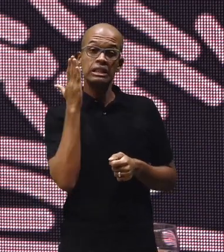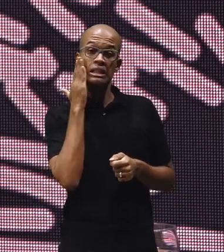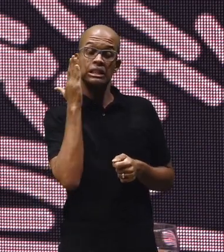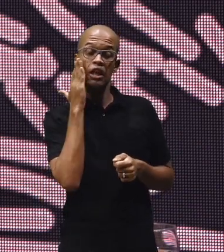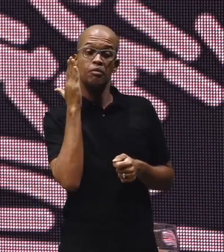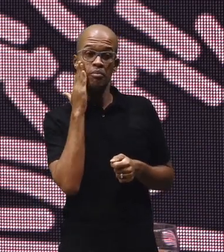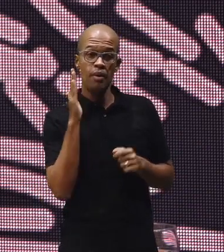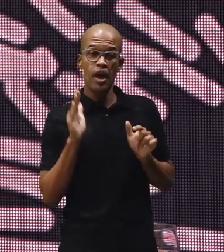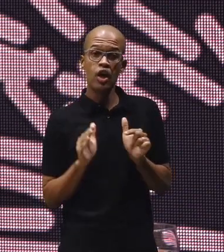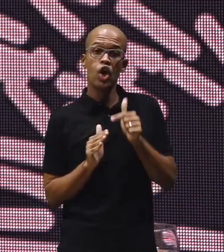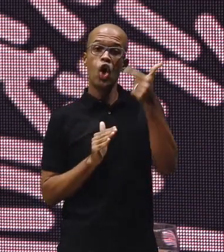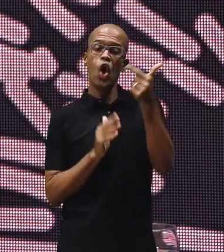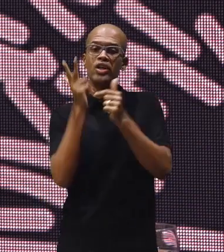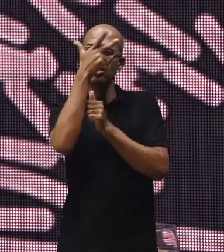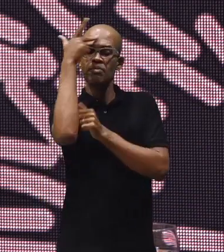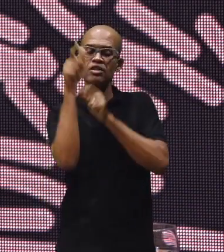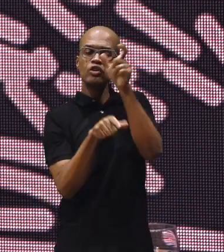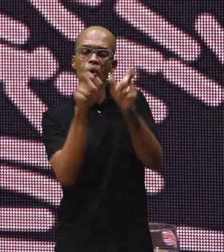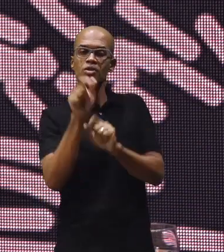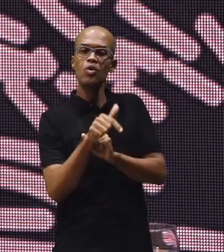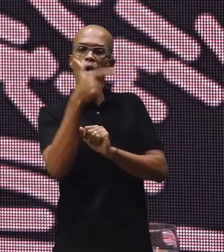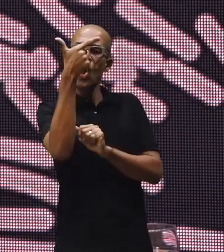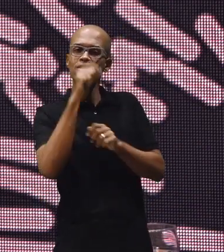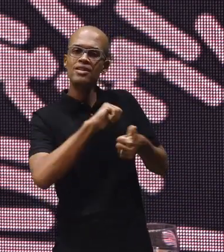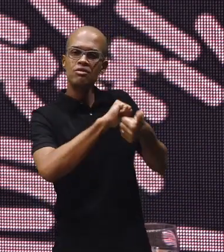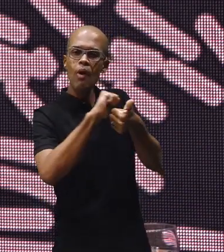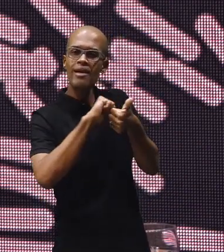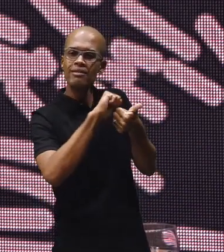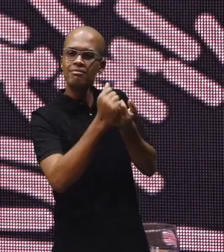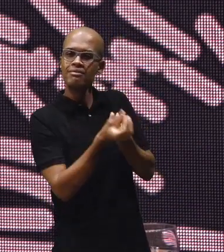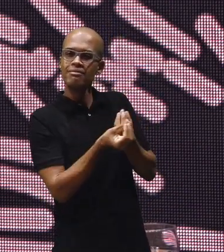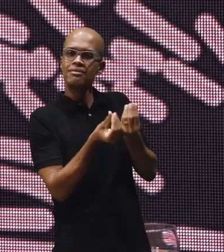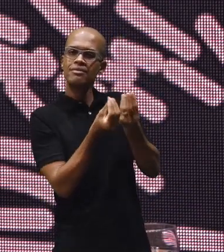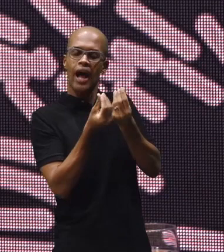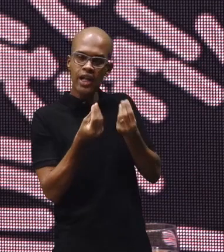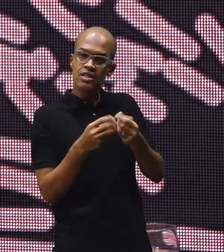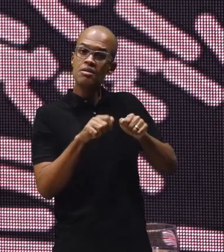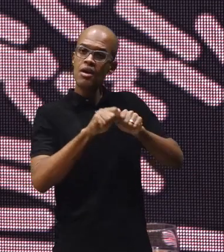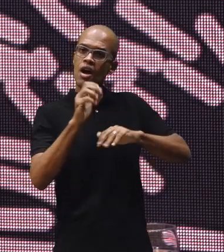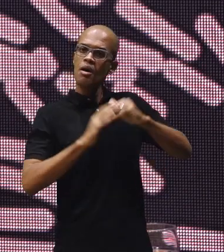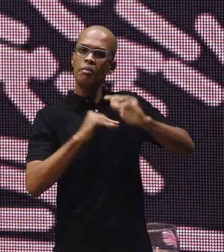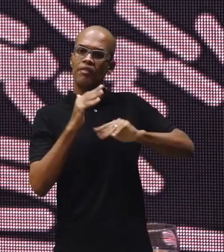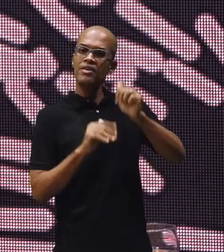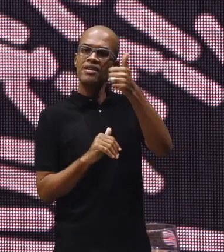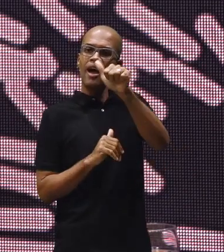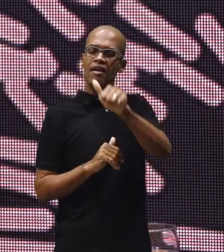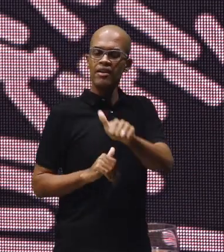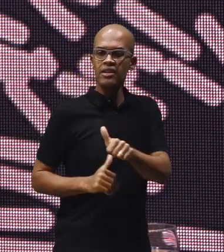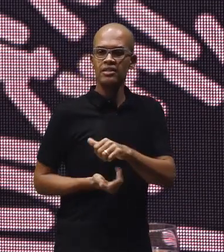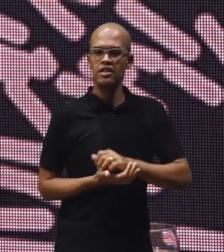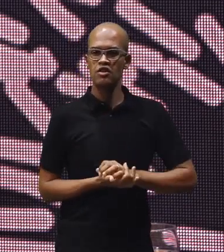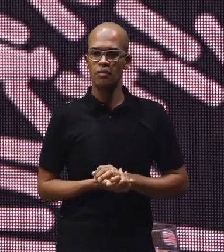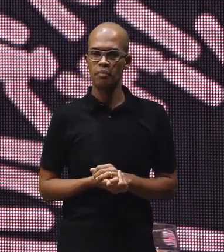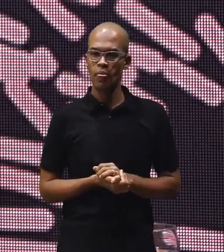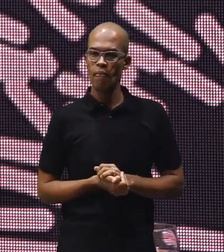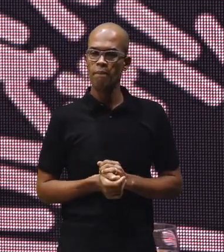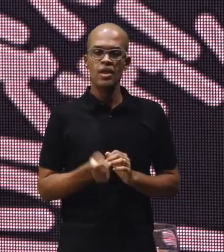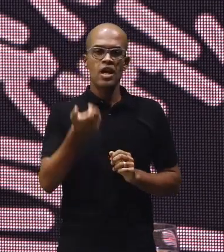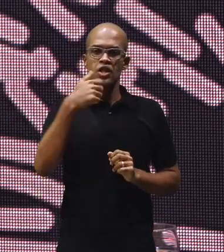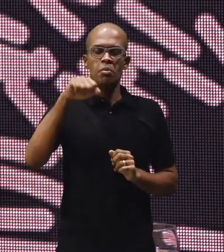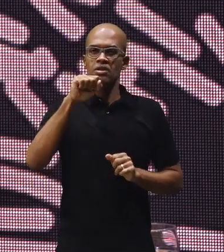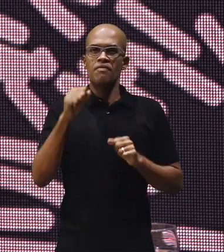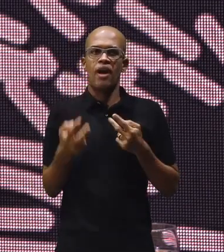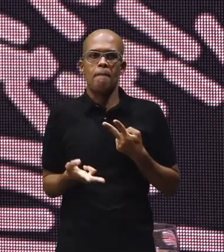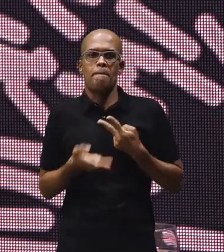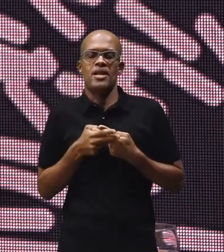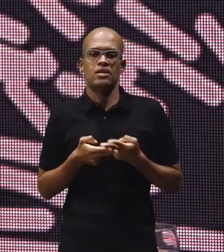reconhecer outras pessoas com outras qualidades para atuar como avaliadores e avaliadoras, né? Acho que a gente não precisa ficar refém. Então,